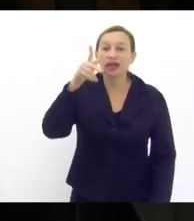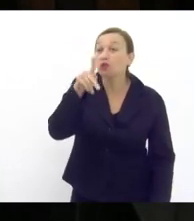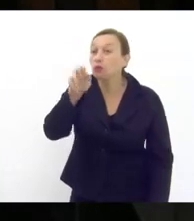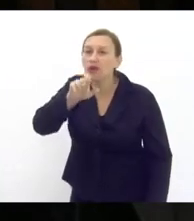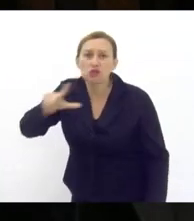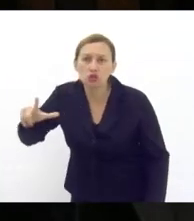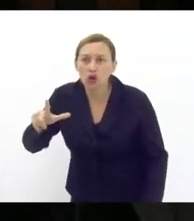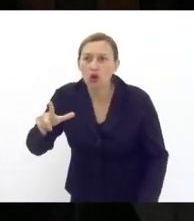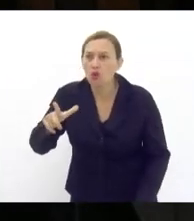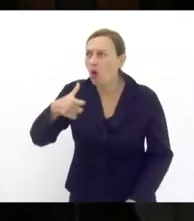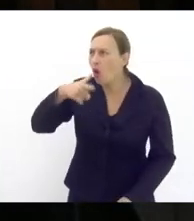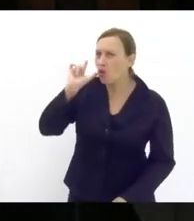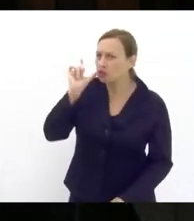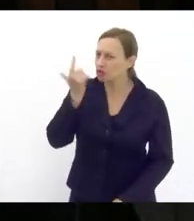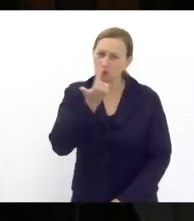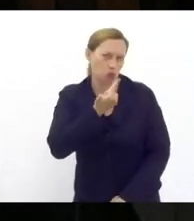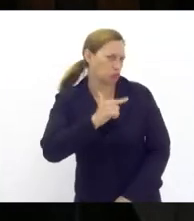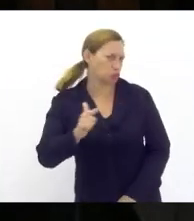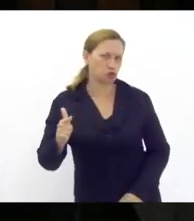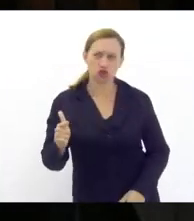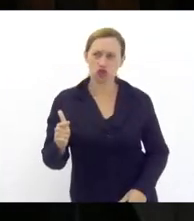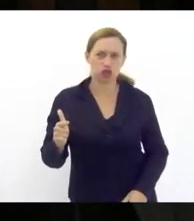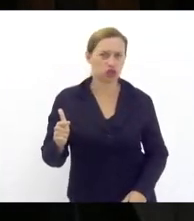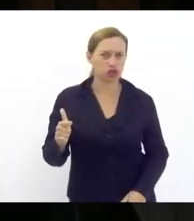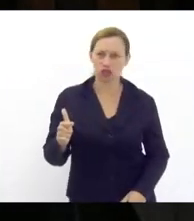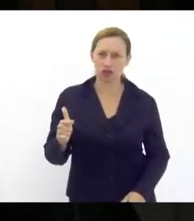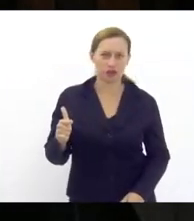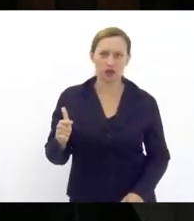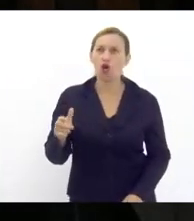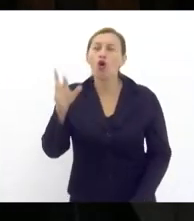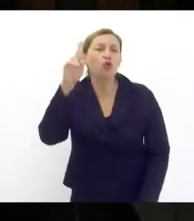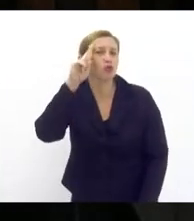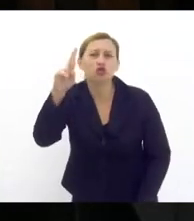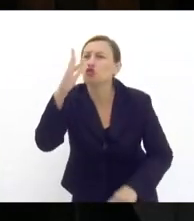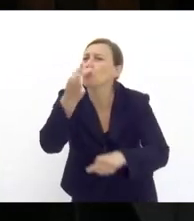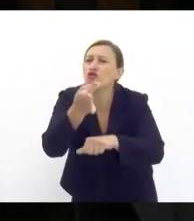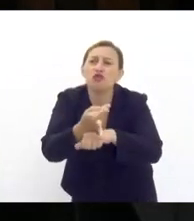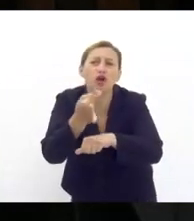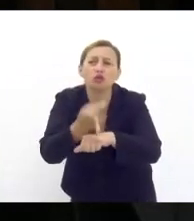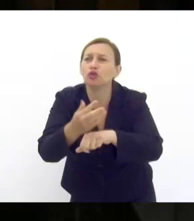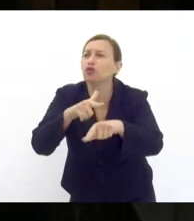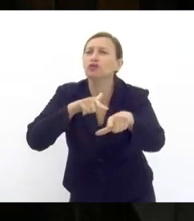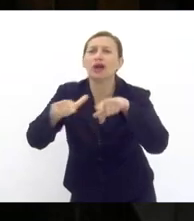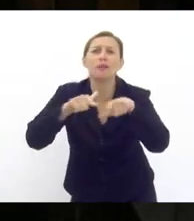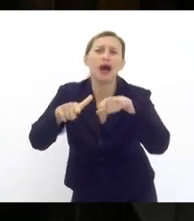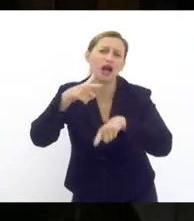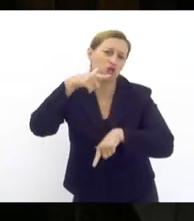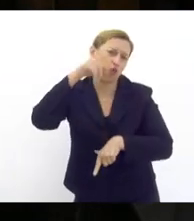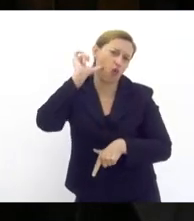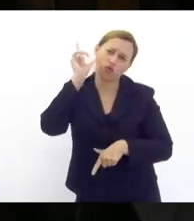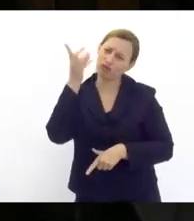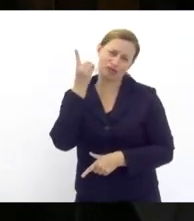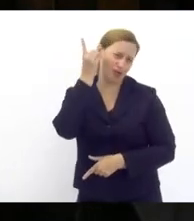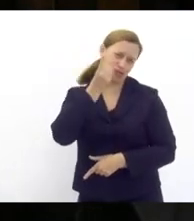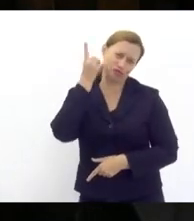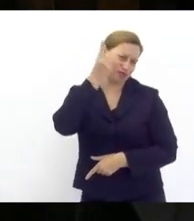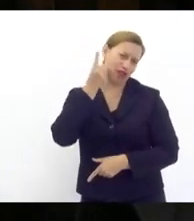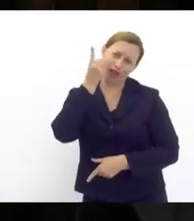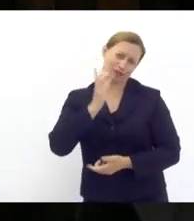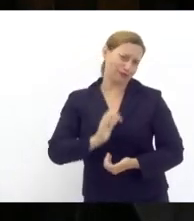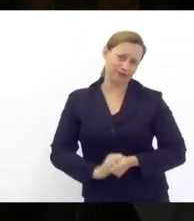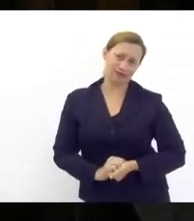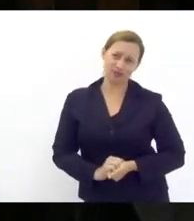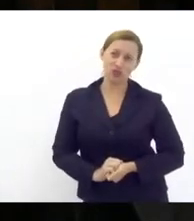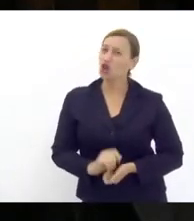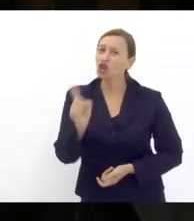Havia deputado ontem, deputado. Vossa Excelência faltou o trabalho ontem, deputado. Vossa Excelência